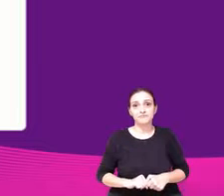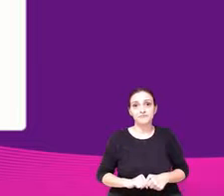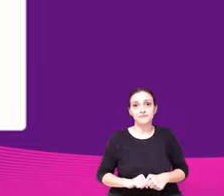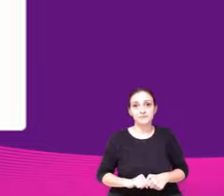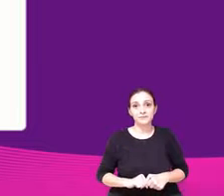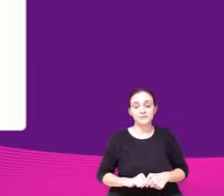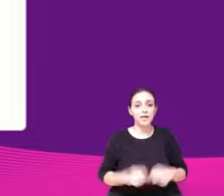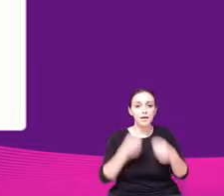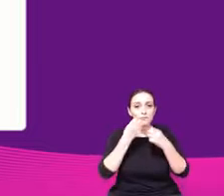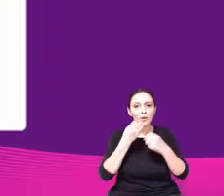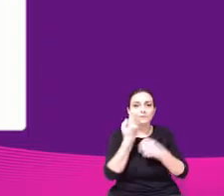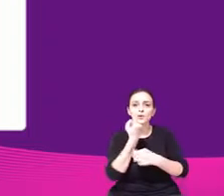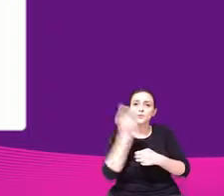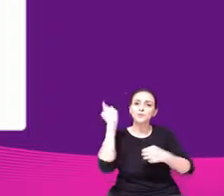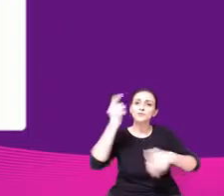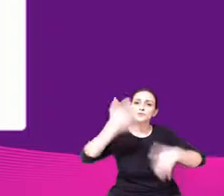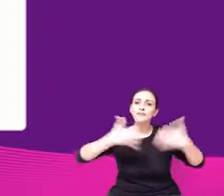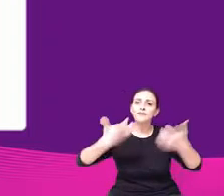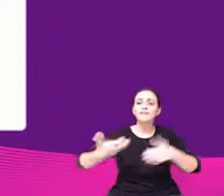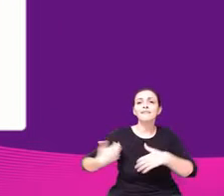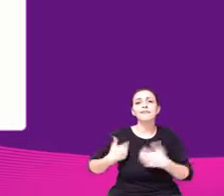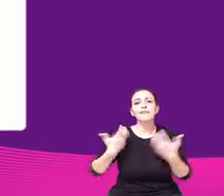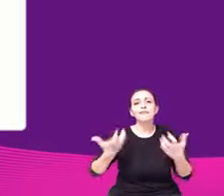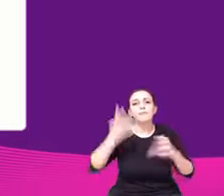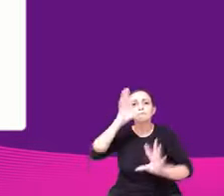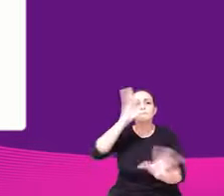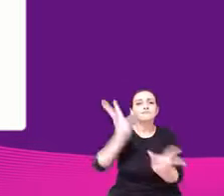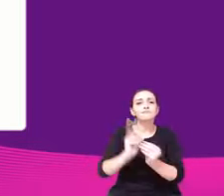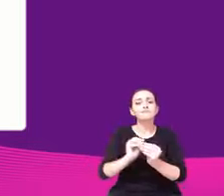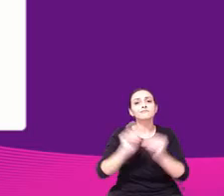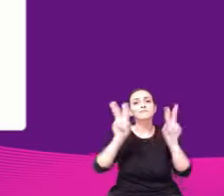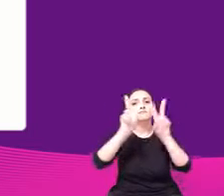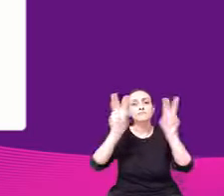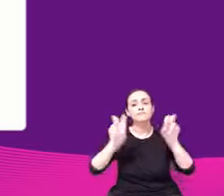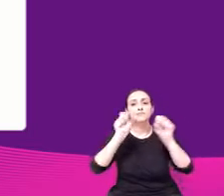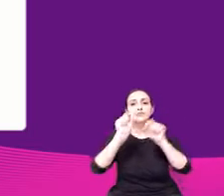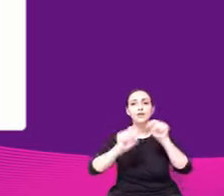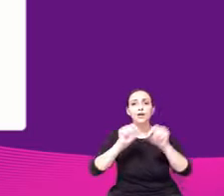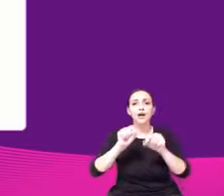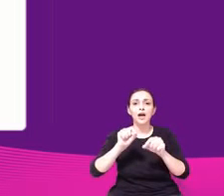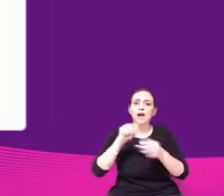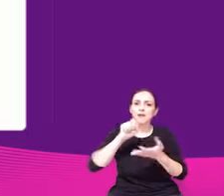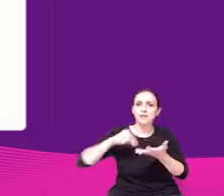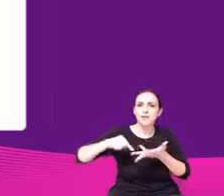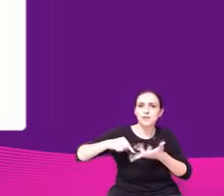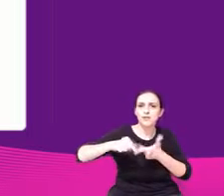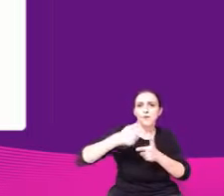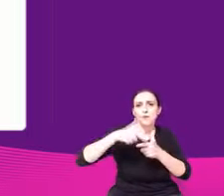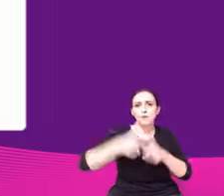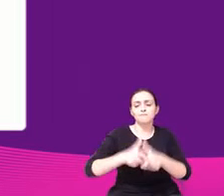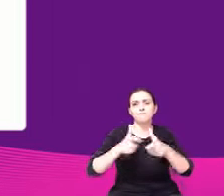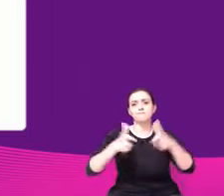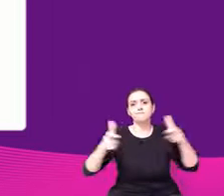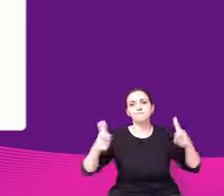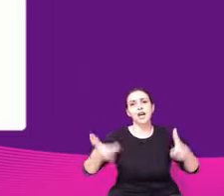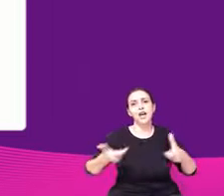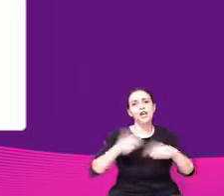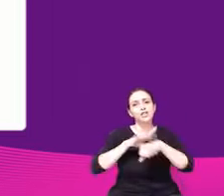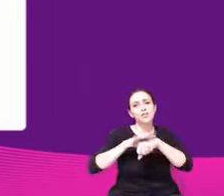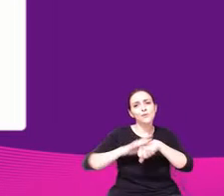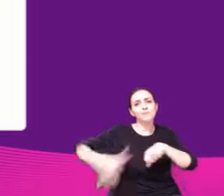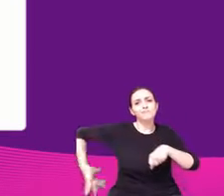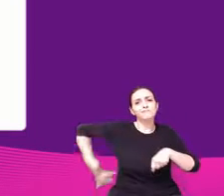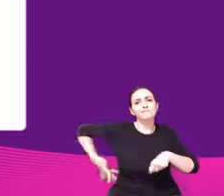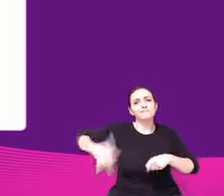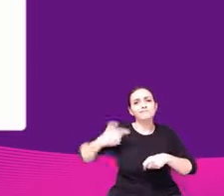Bom, por último, eu queria falar, né, para a gente fechar essa questão do burden, do problema da doença renal crônica, falar um pouco sobre